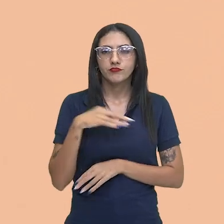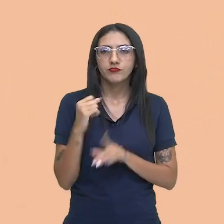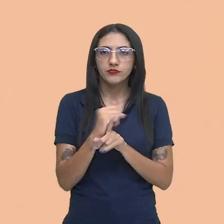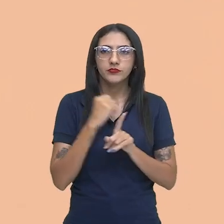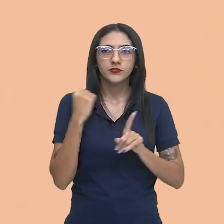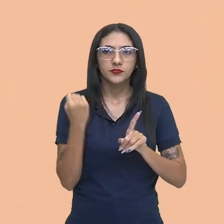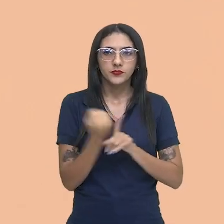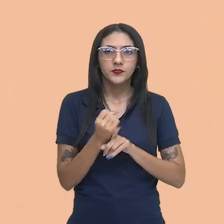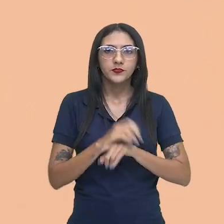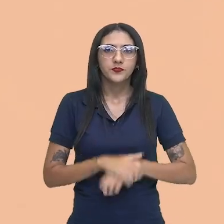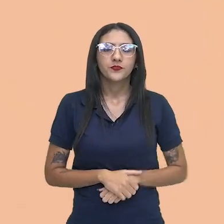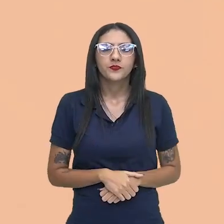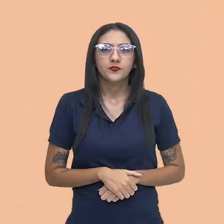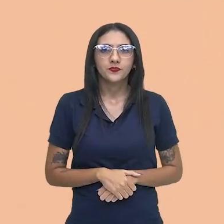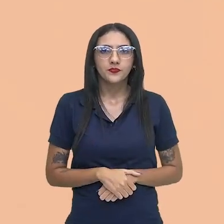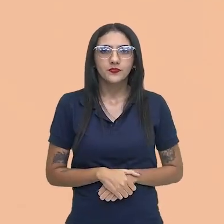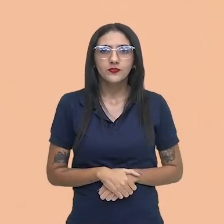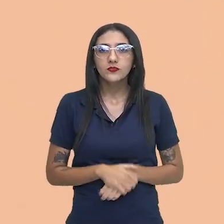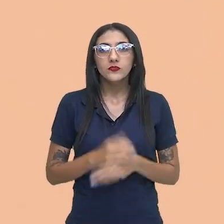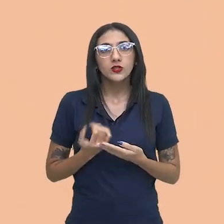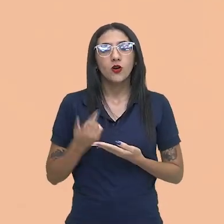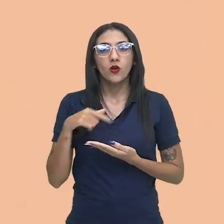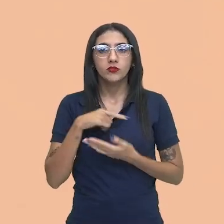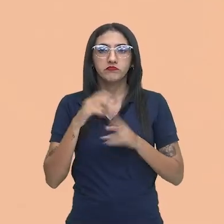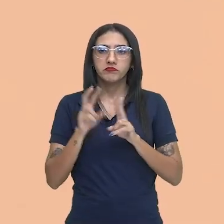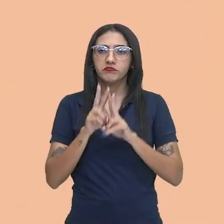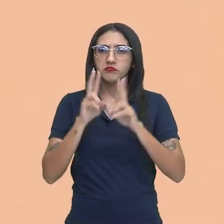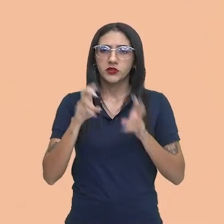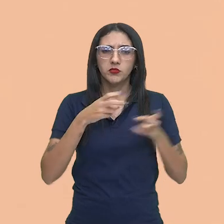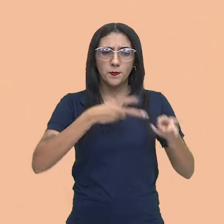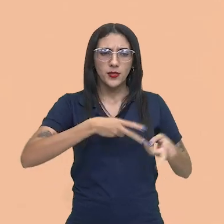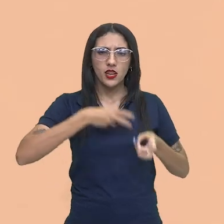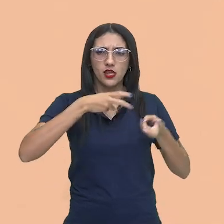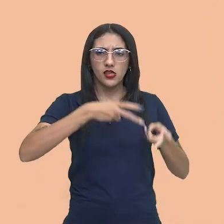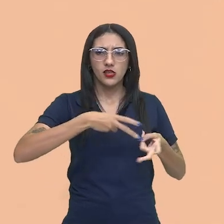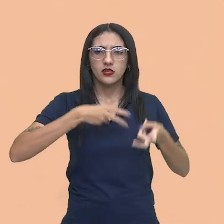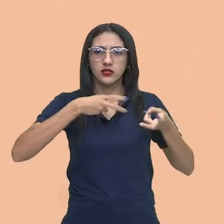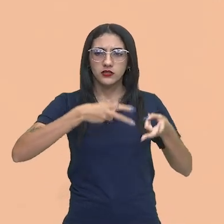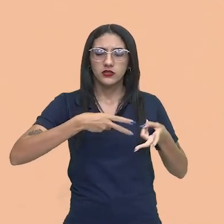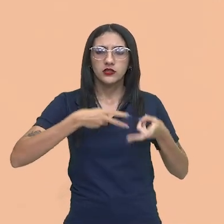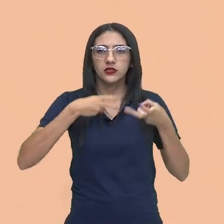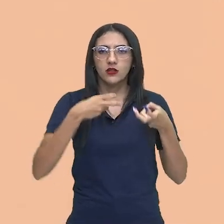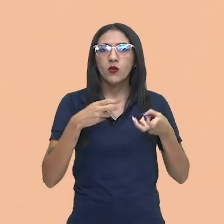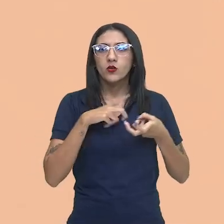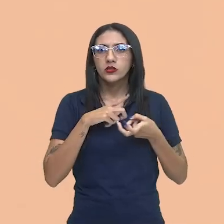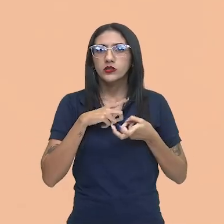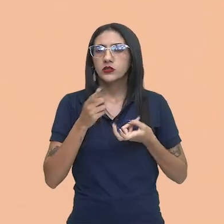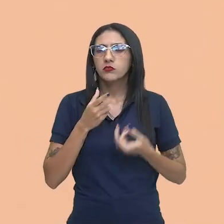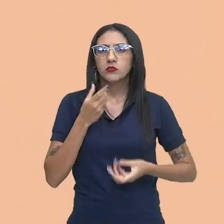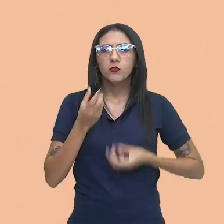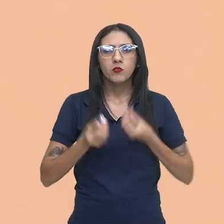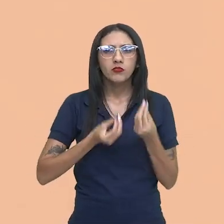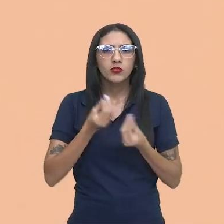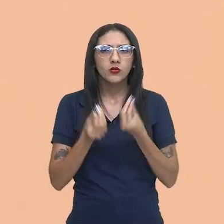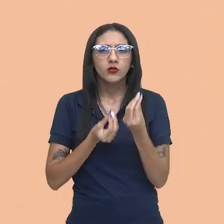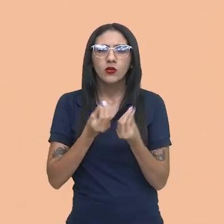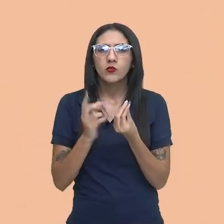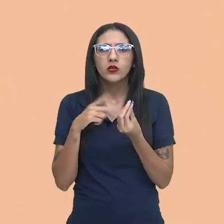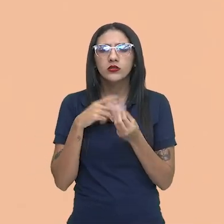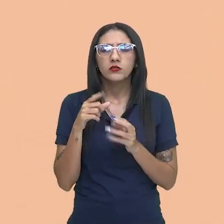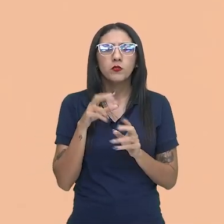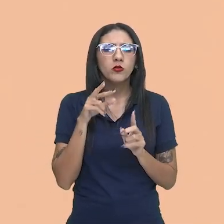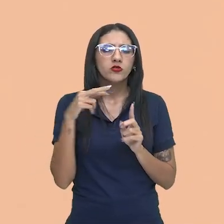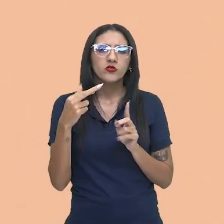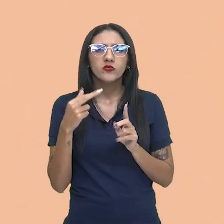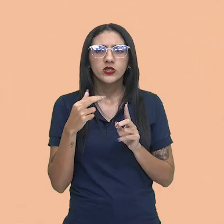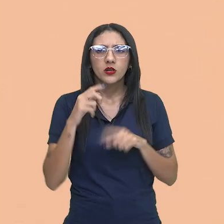justamente nessa questão da atividade da mineração que eu pontuei para vocês, com relação a como que está sendo